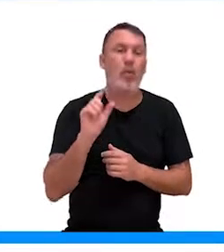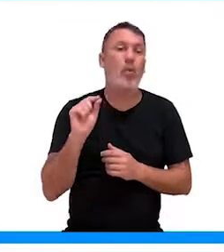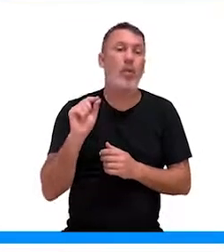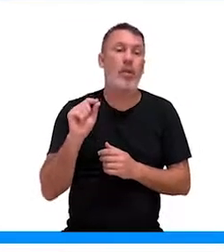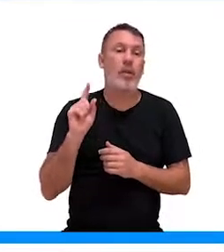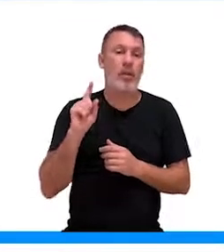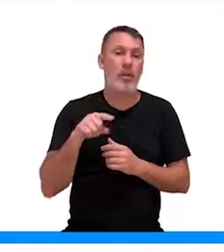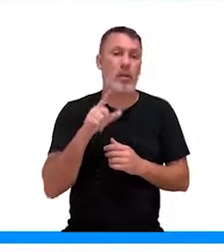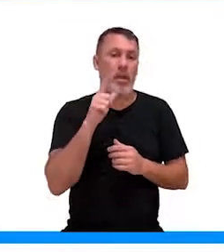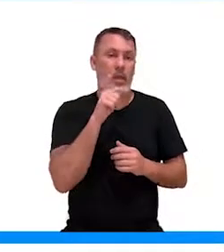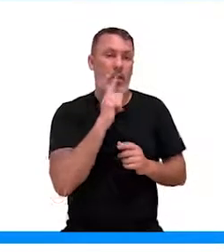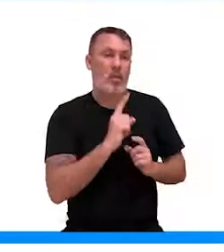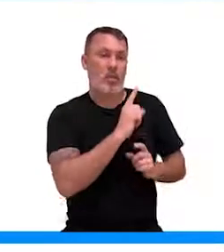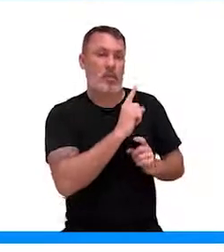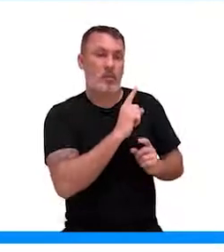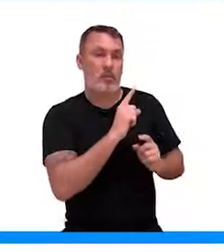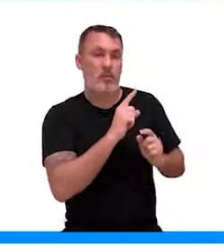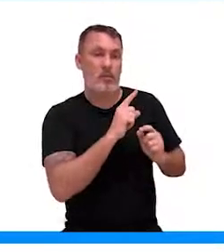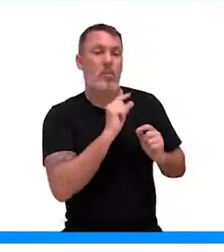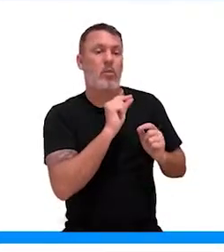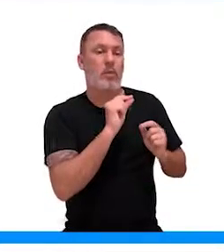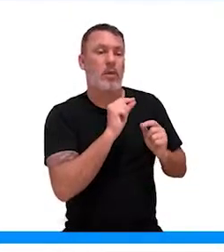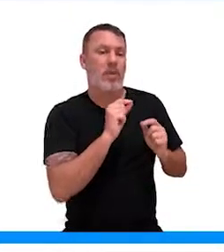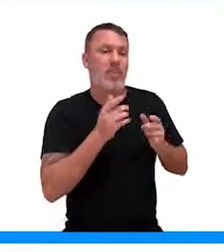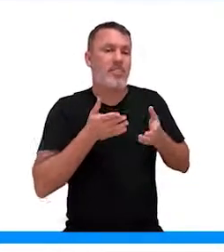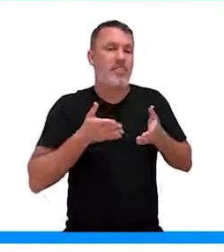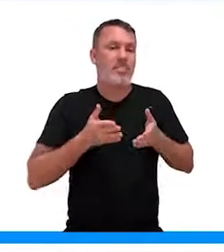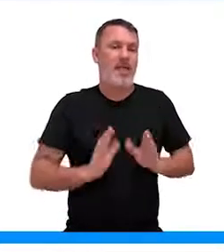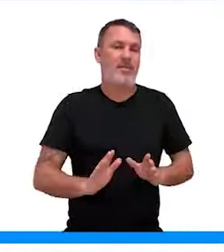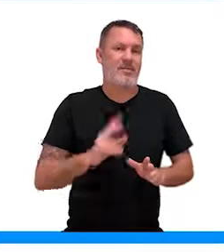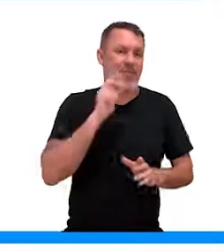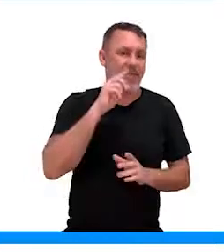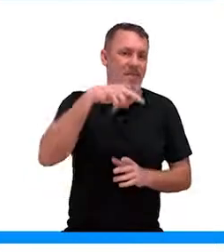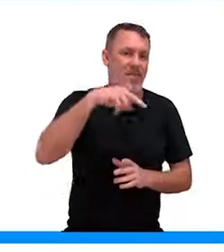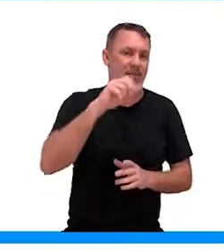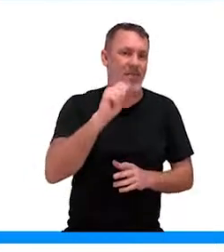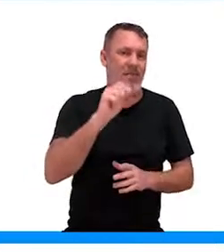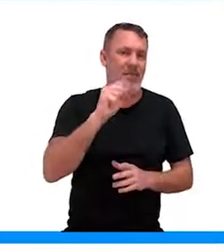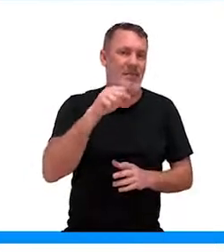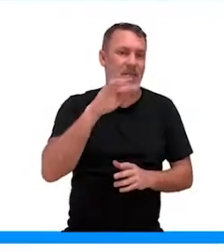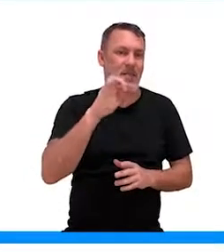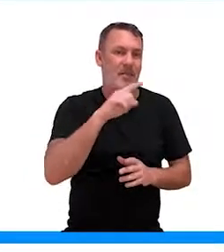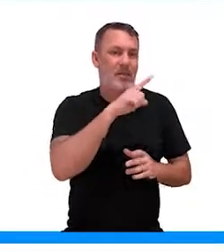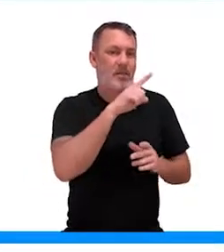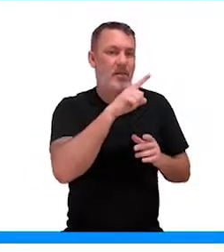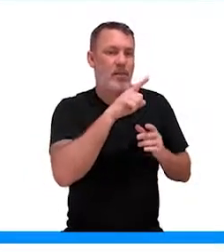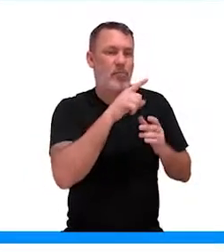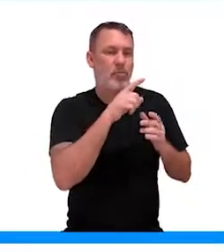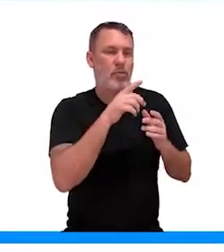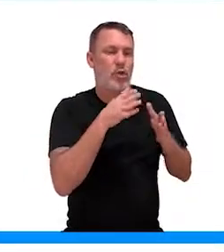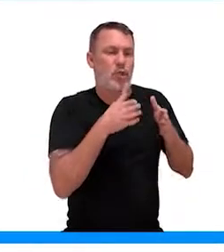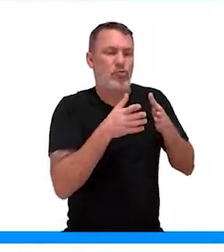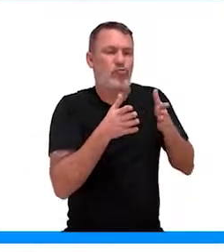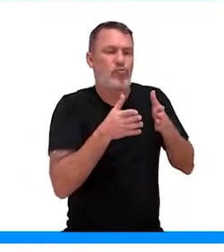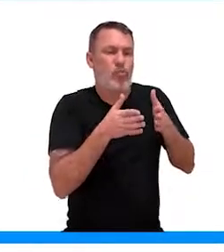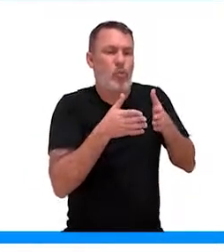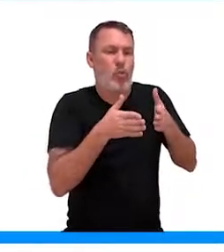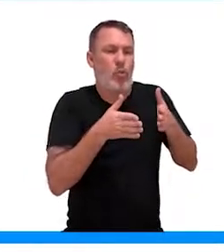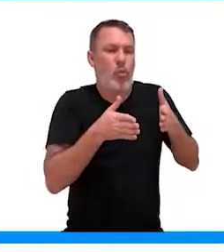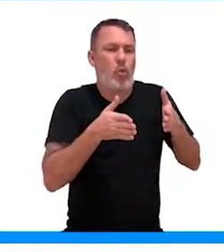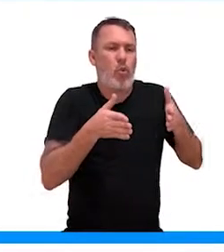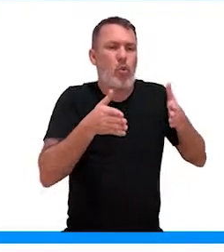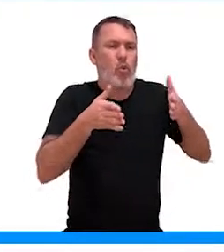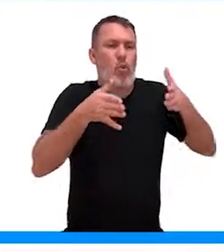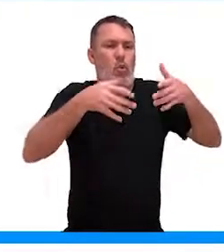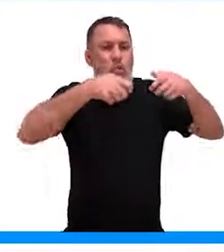foz. O sentido de deslocamento hídrico da nascente à foz. E quando você fala a montante,